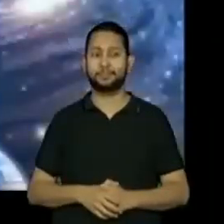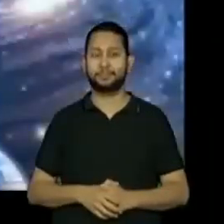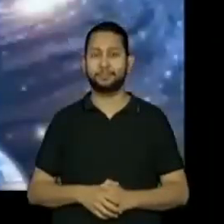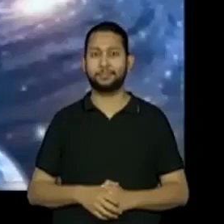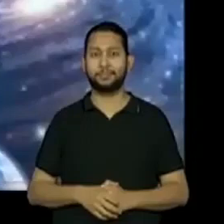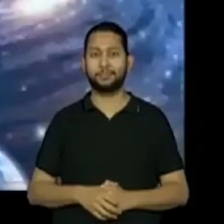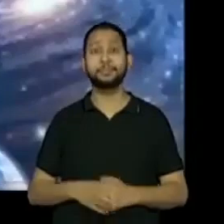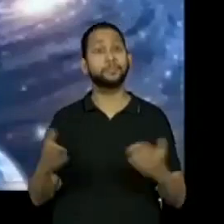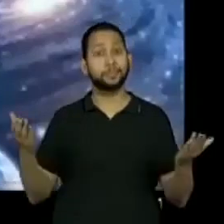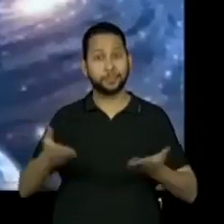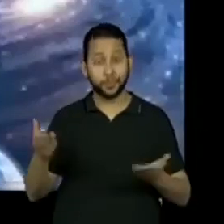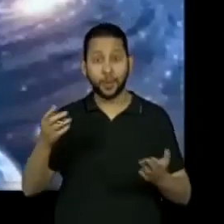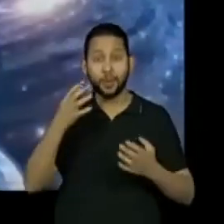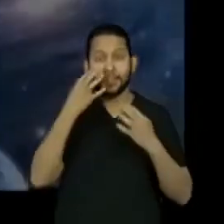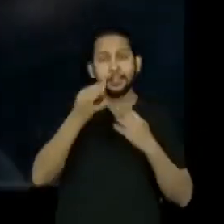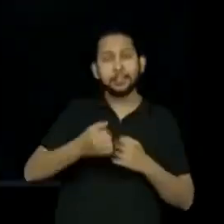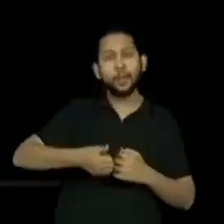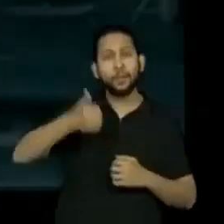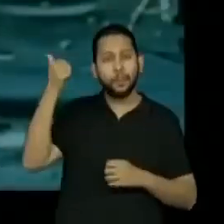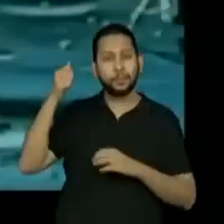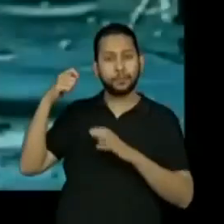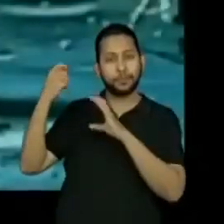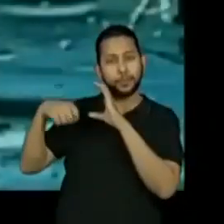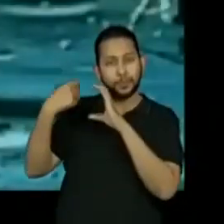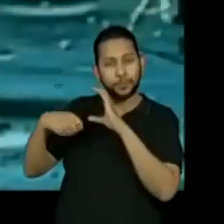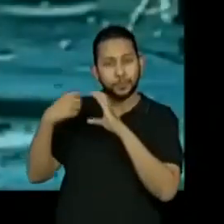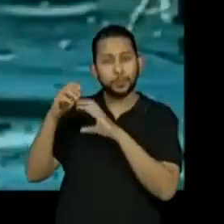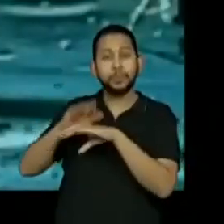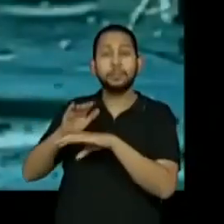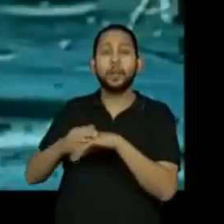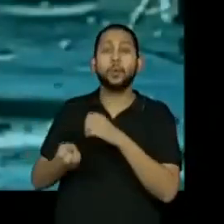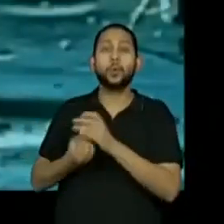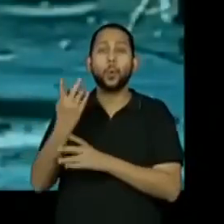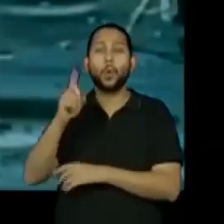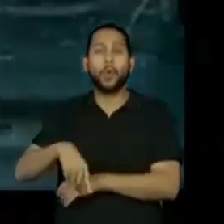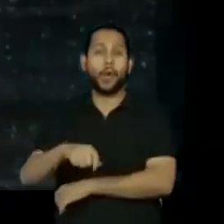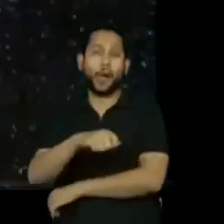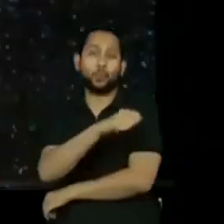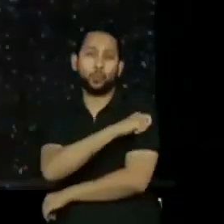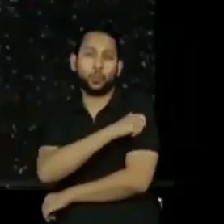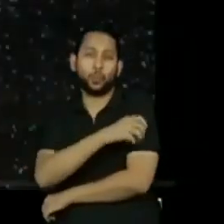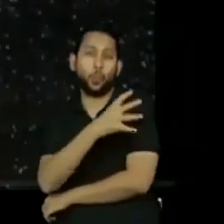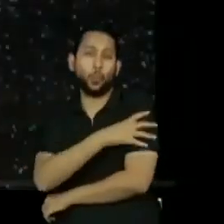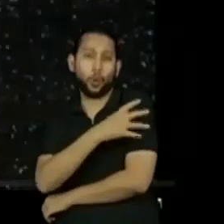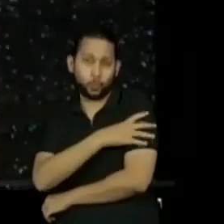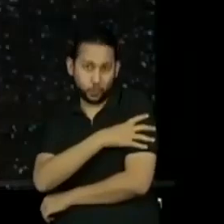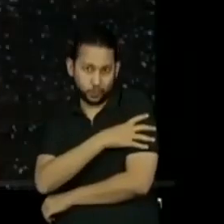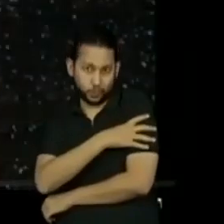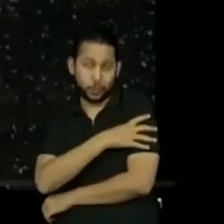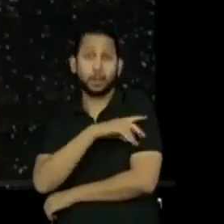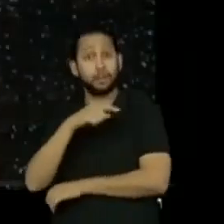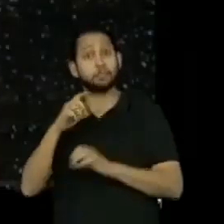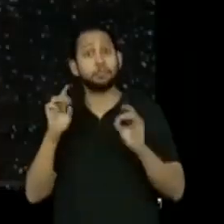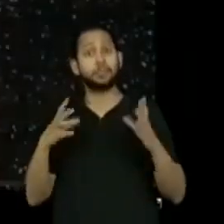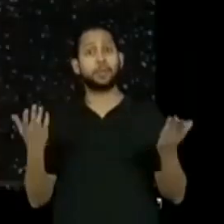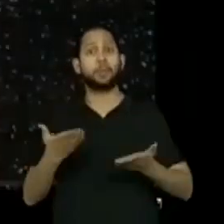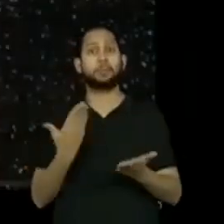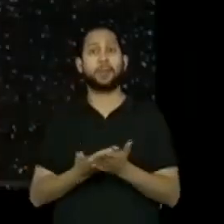E olha, fiquem ligados que esse vídeo foi produzido por uma aluna do quarto ano, especialmente para essa aula,